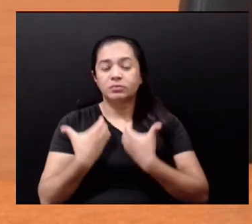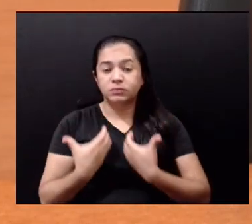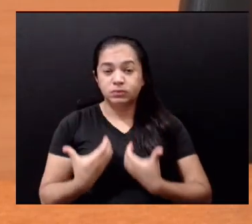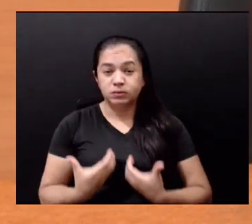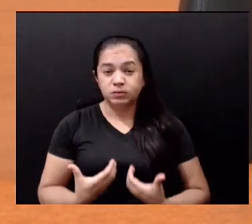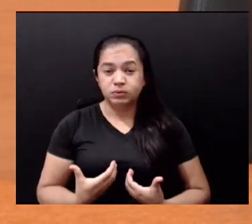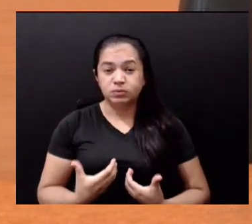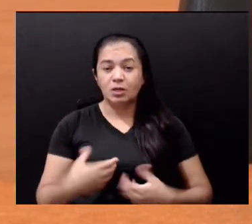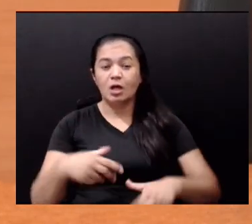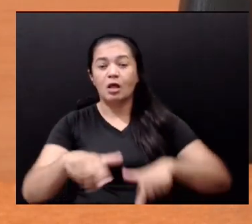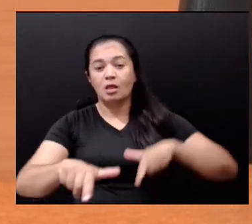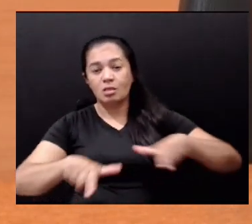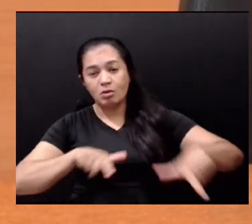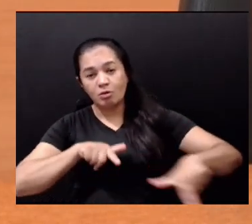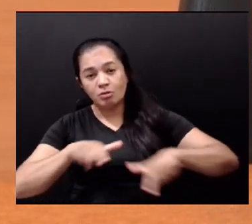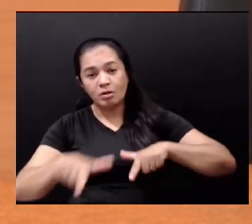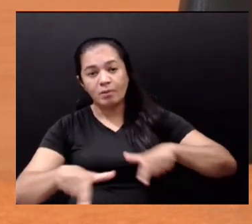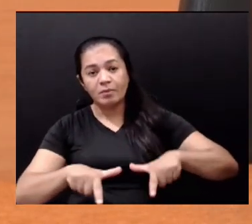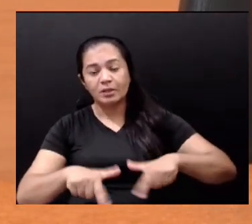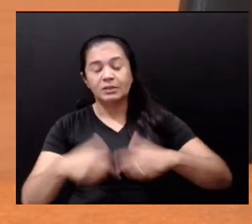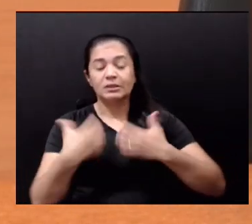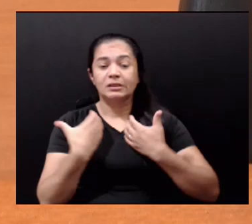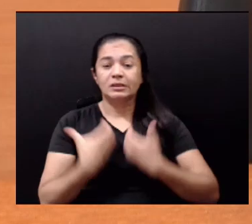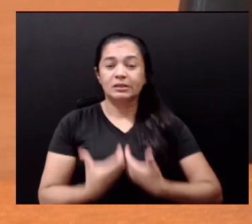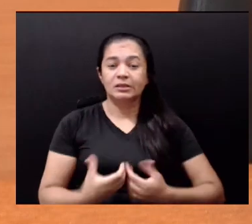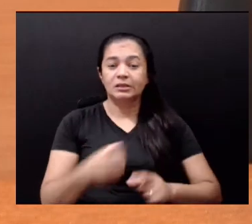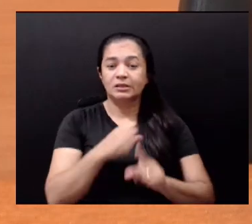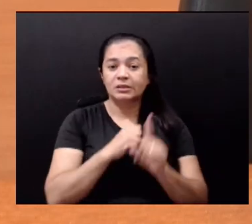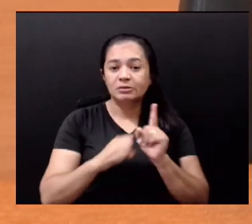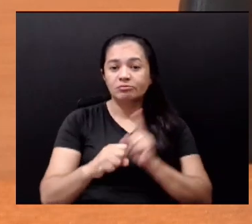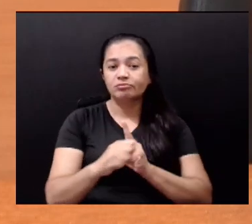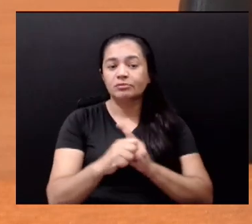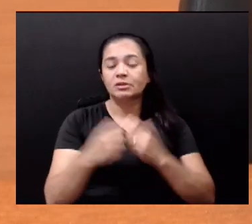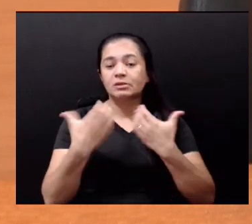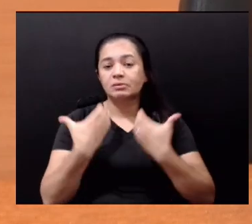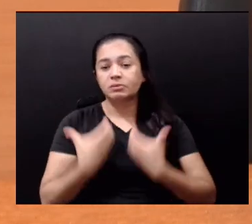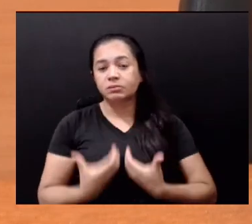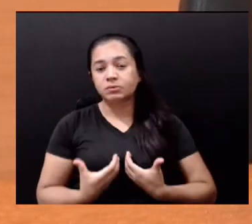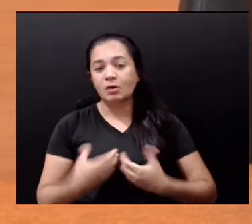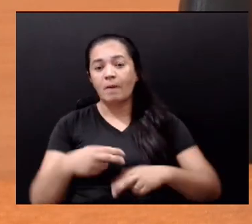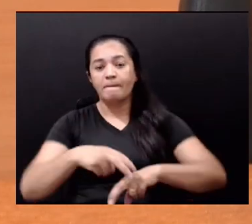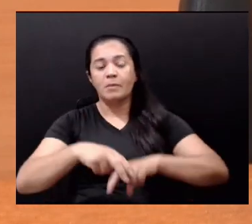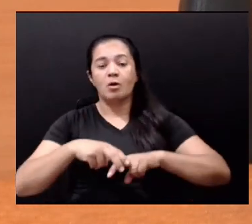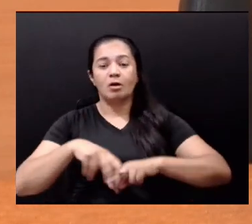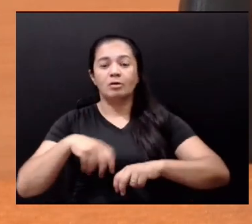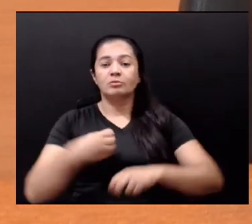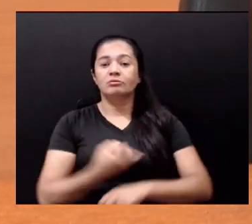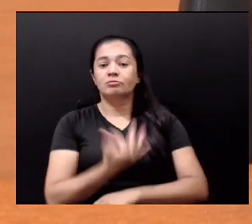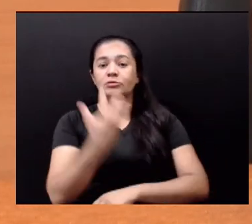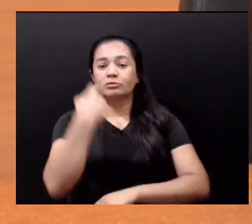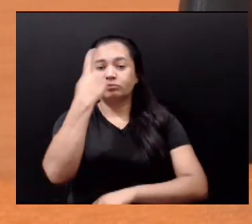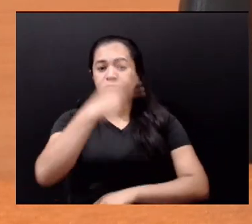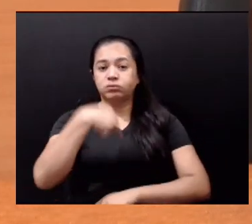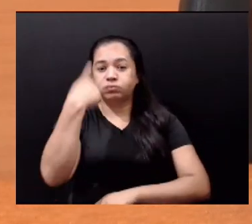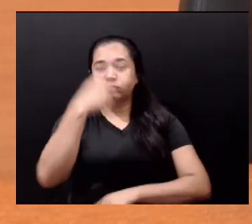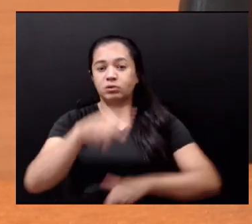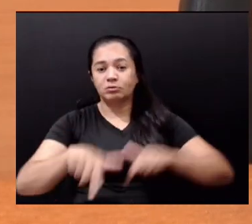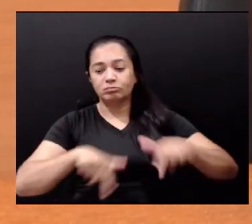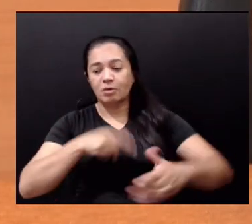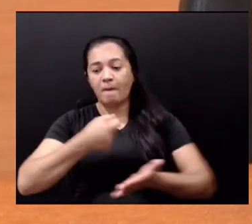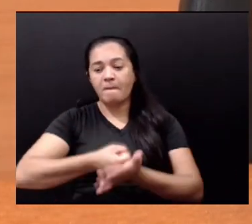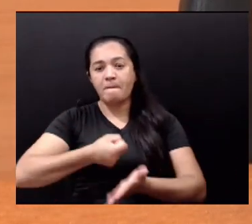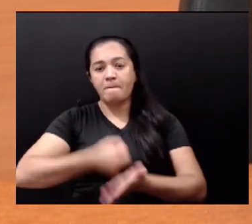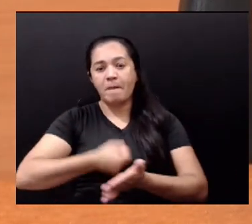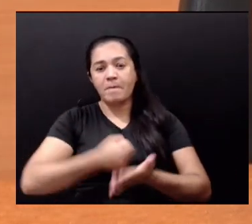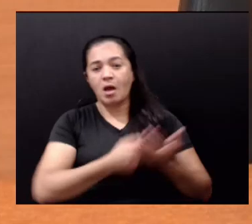trabalho, exaustão da situação social, exaustão com a jornada, exaustão com o autoritarismo, com a perseguição, com a